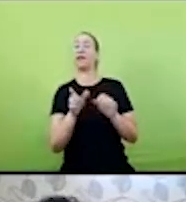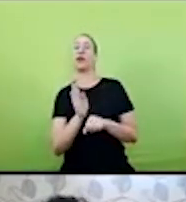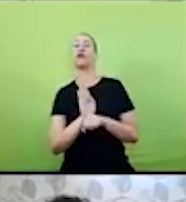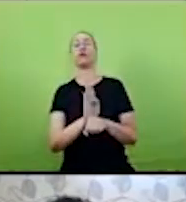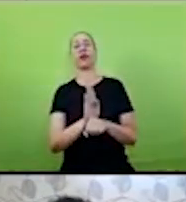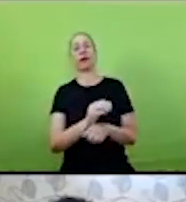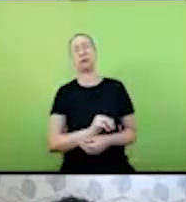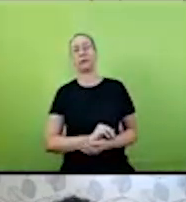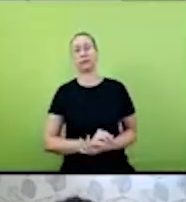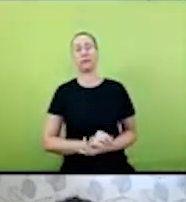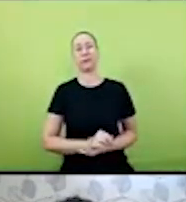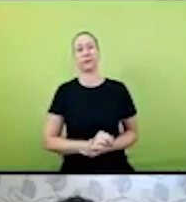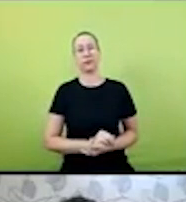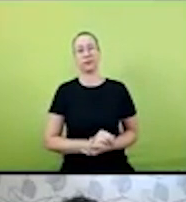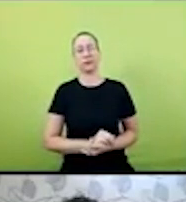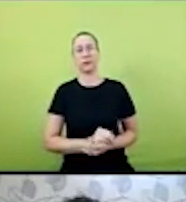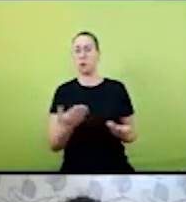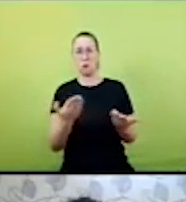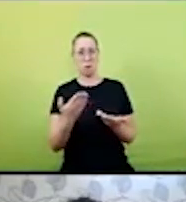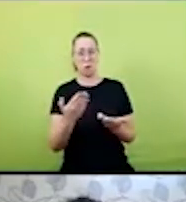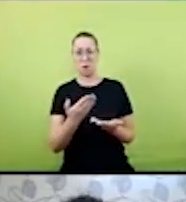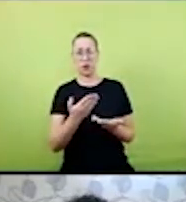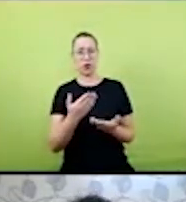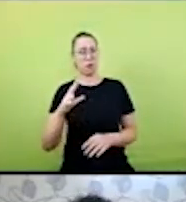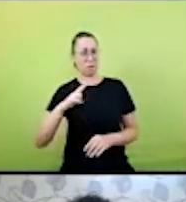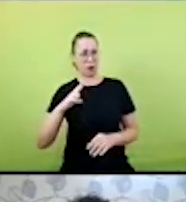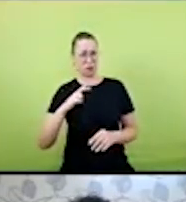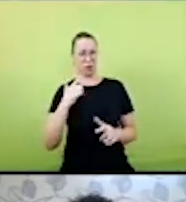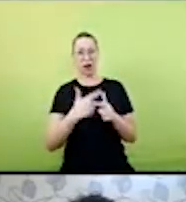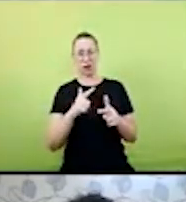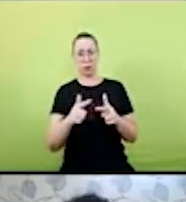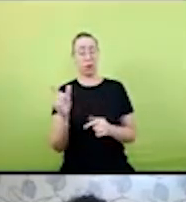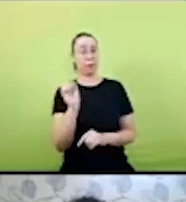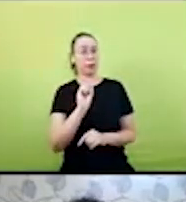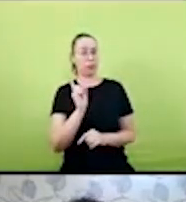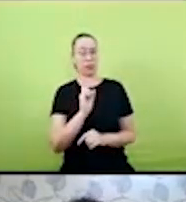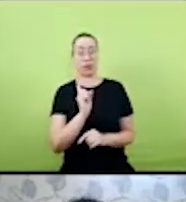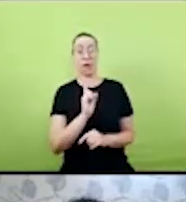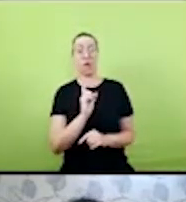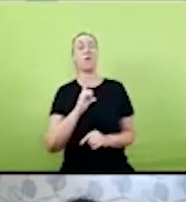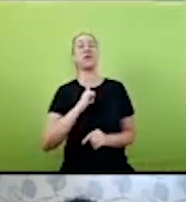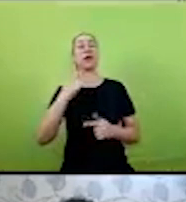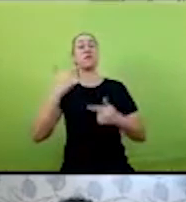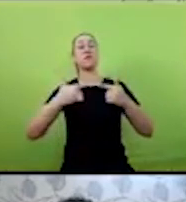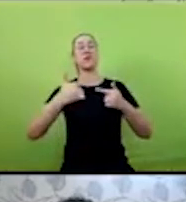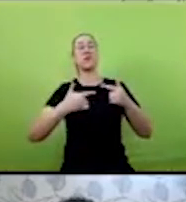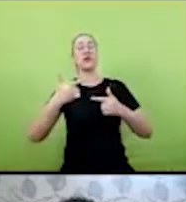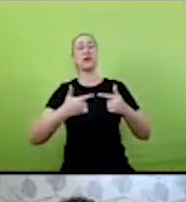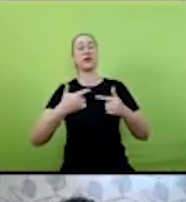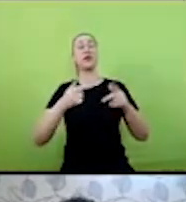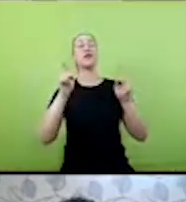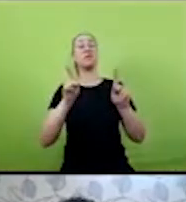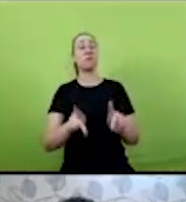Não é mais um problema privado, é um problema público, tanto que existem políticas públicas para tentar